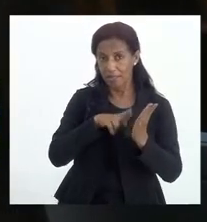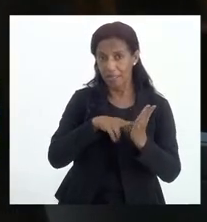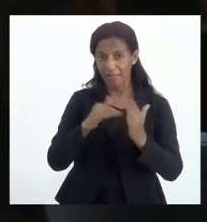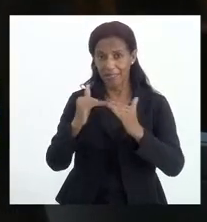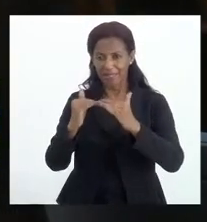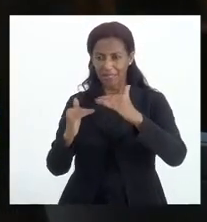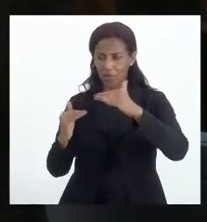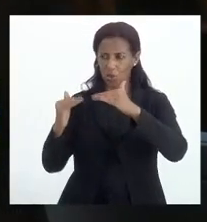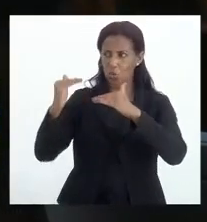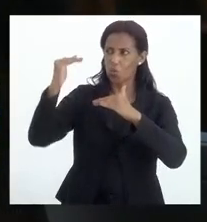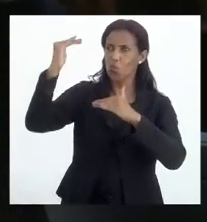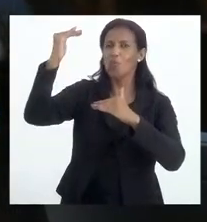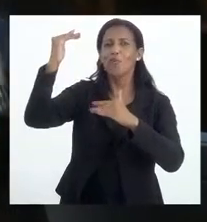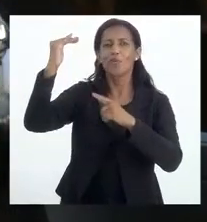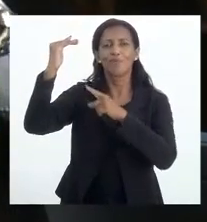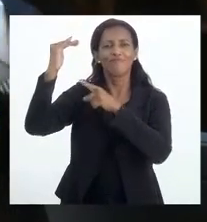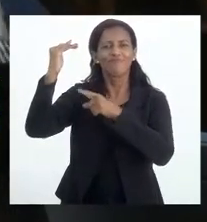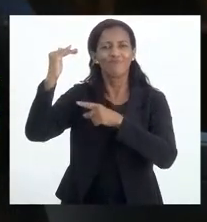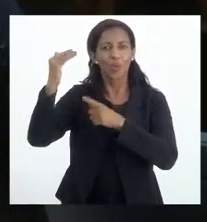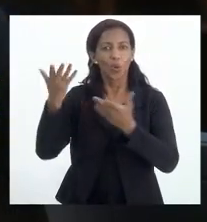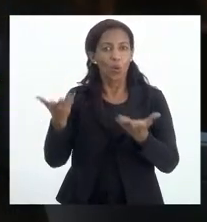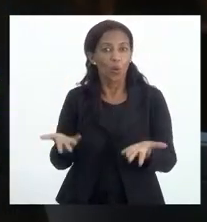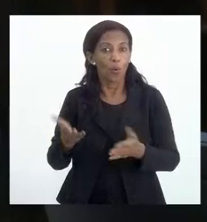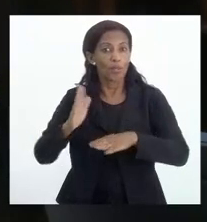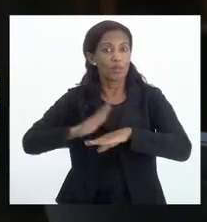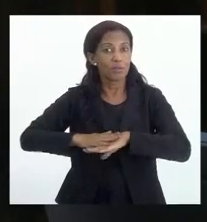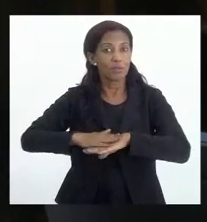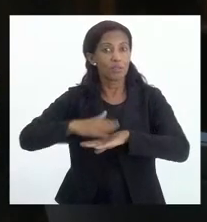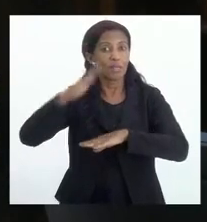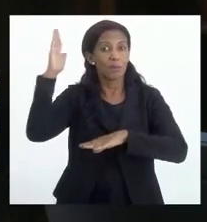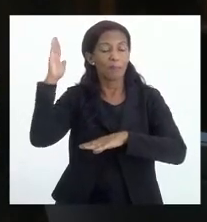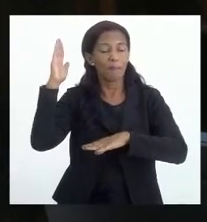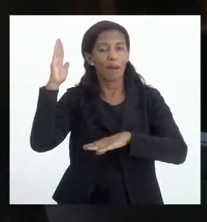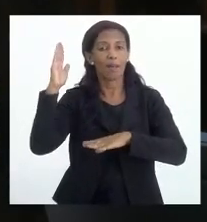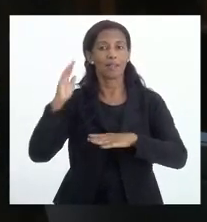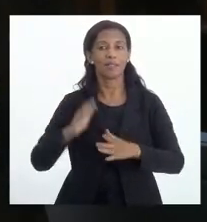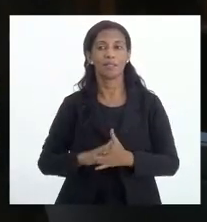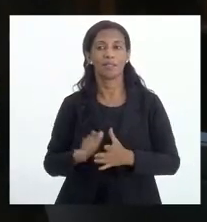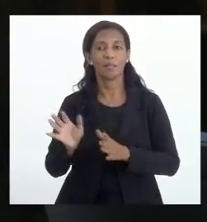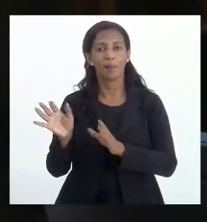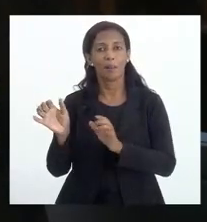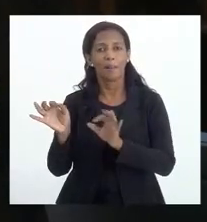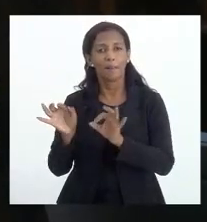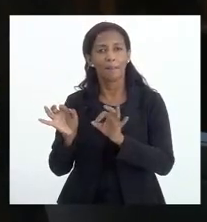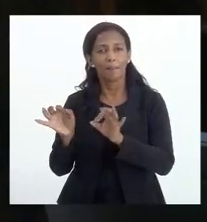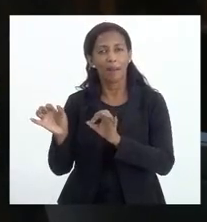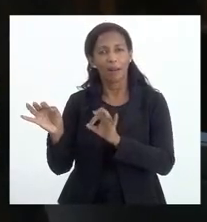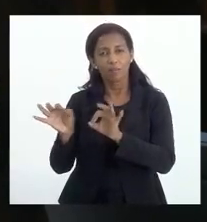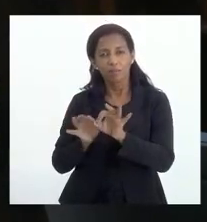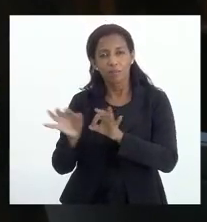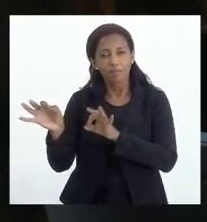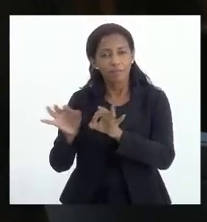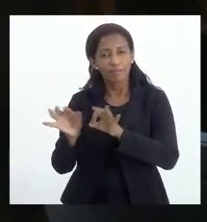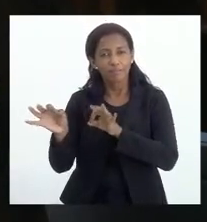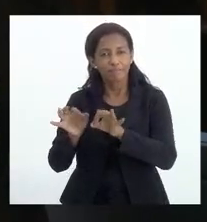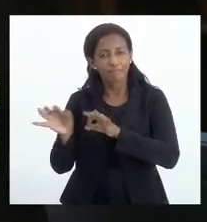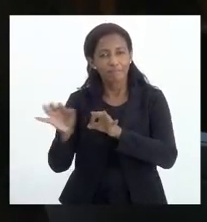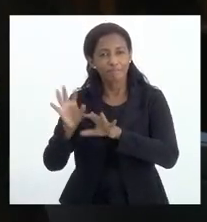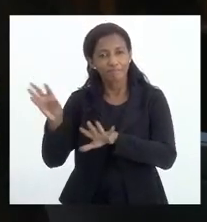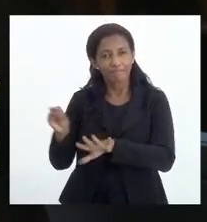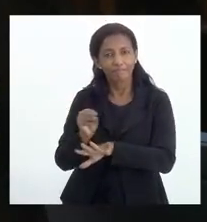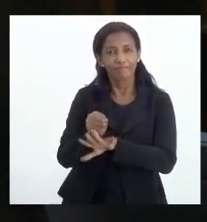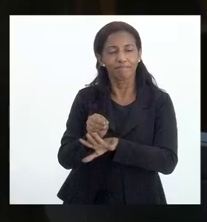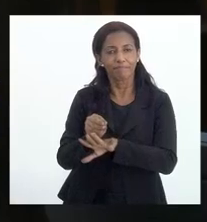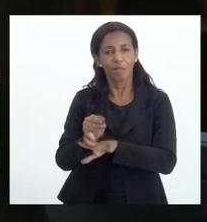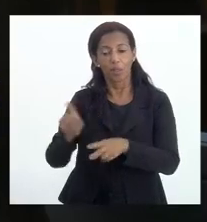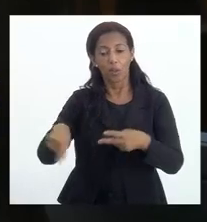projeção de receita. Com isso, nós teremos mais espaço para adequar esse gap. O segundo